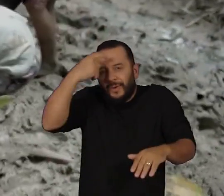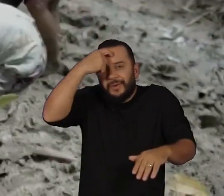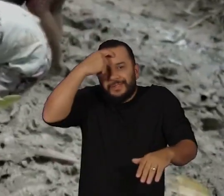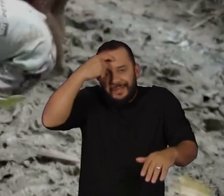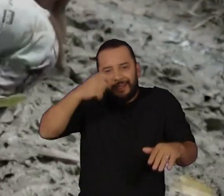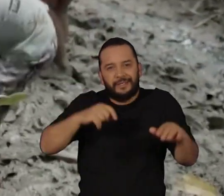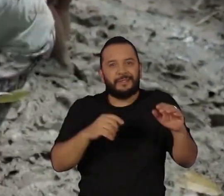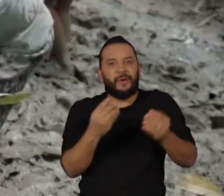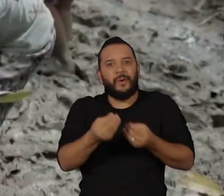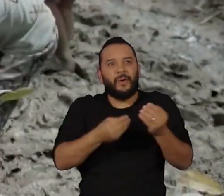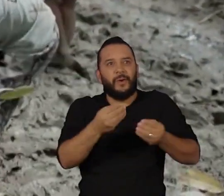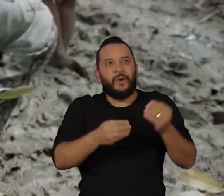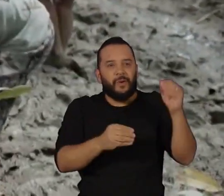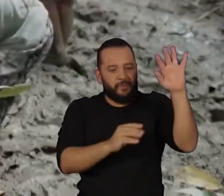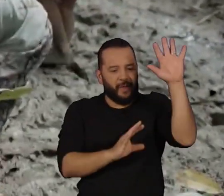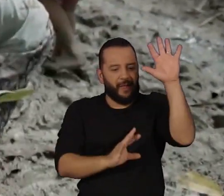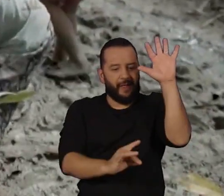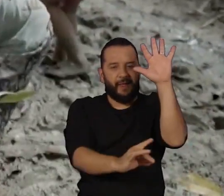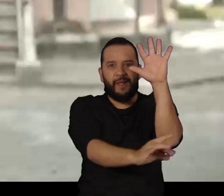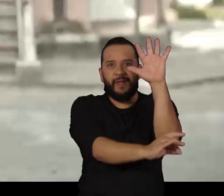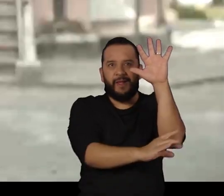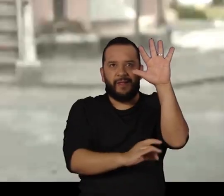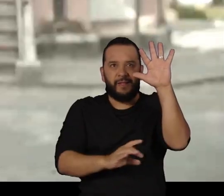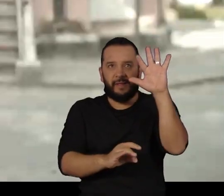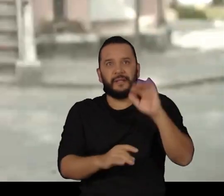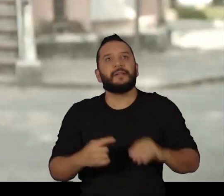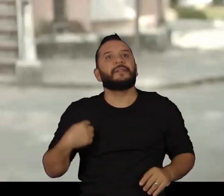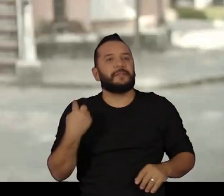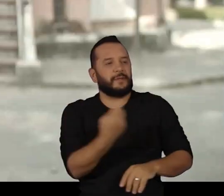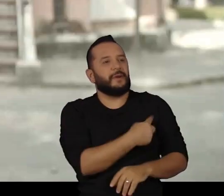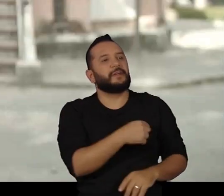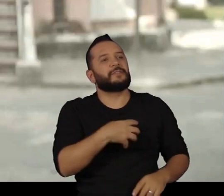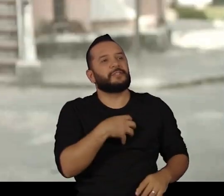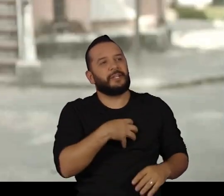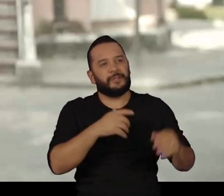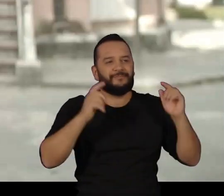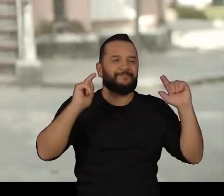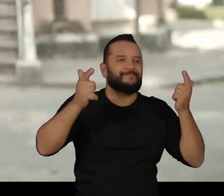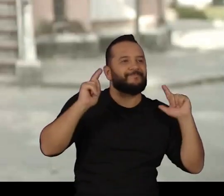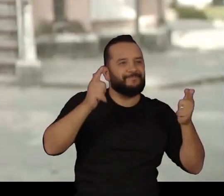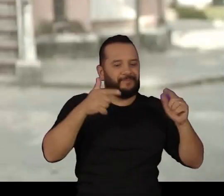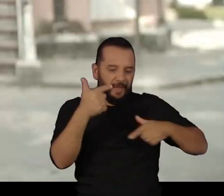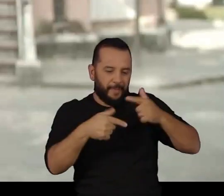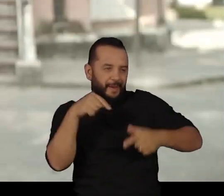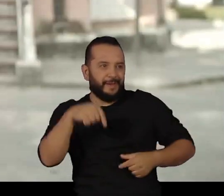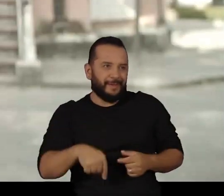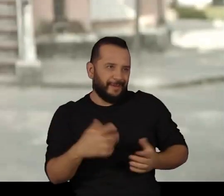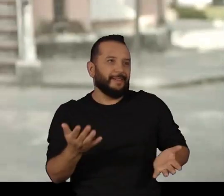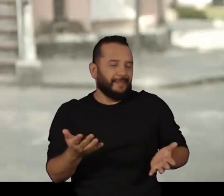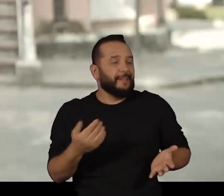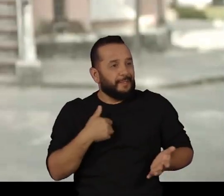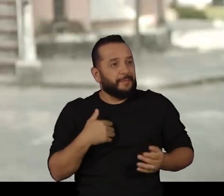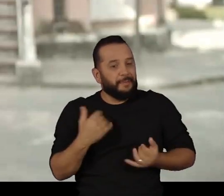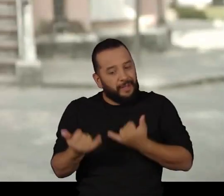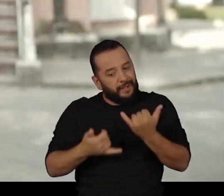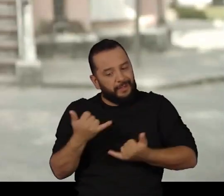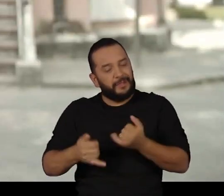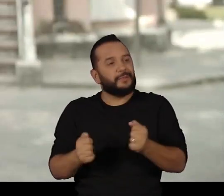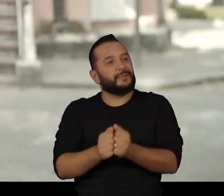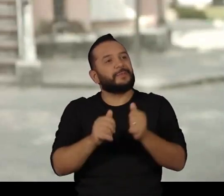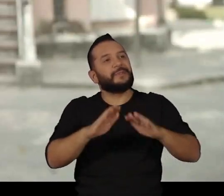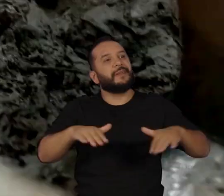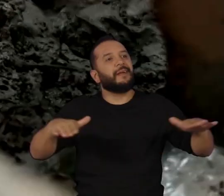Recreio, a gente trabalha a educação ambiental de uma forma divertida, com atividades lúdicas, com brincadeiras para as crianças, que é aquilo que elas